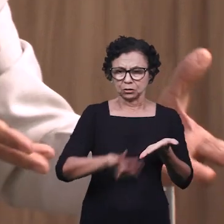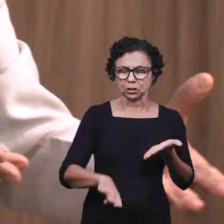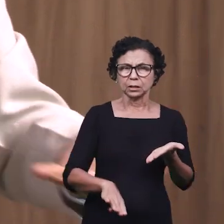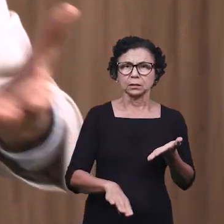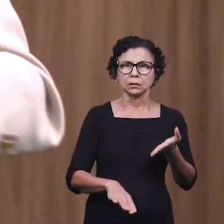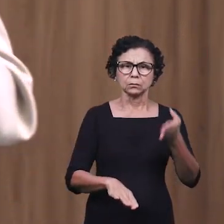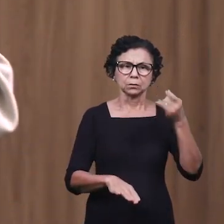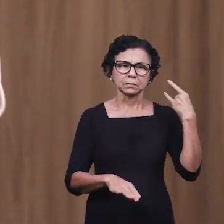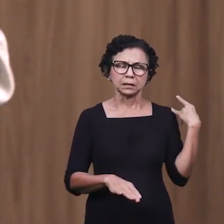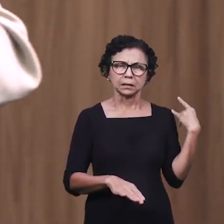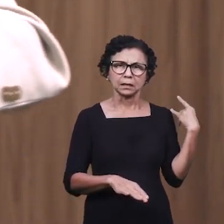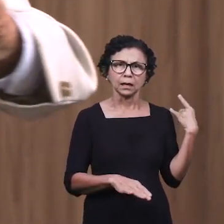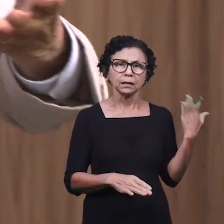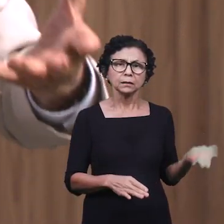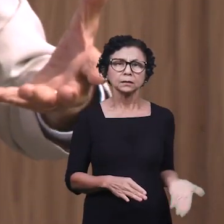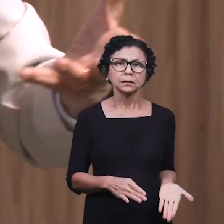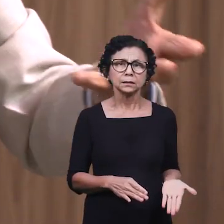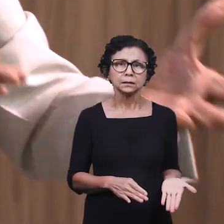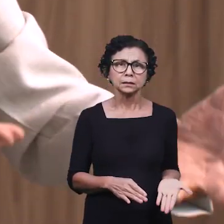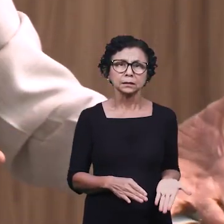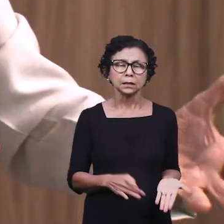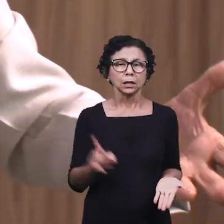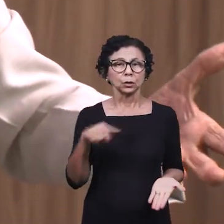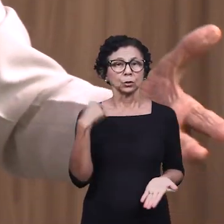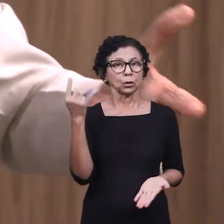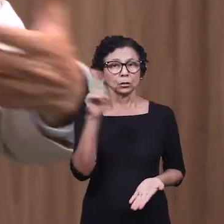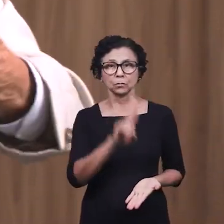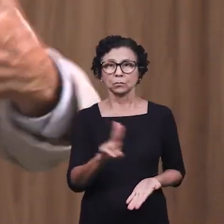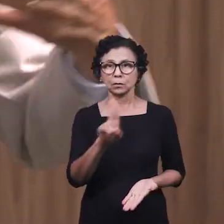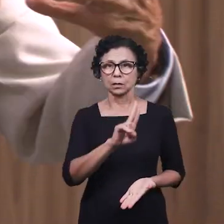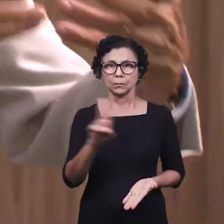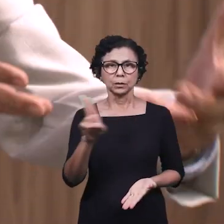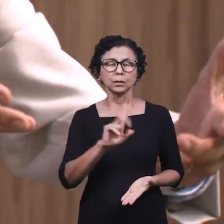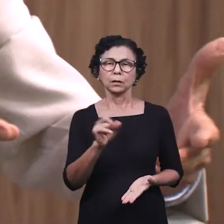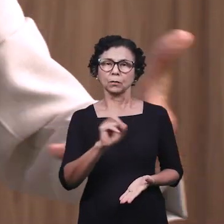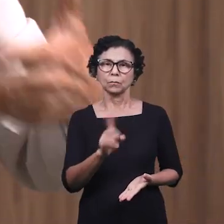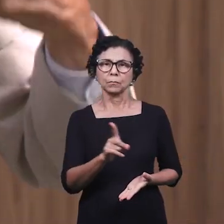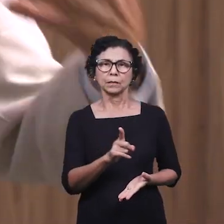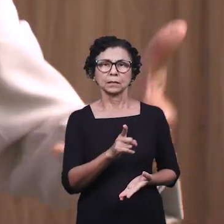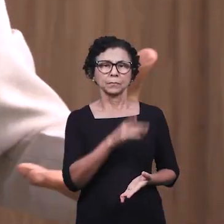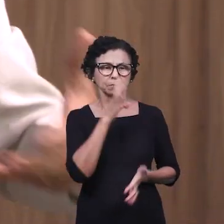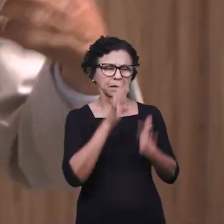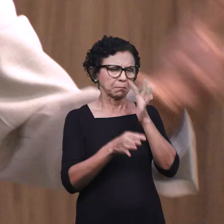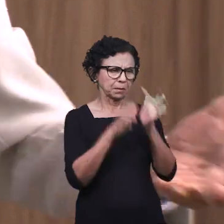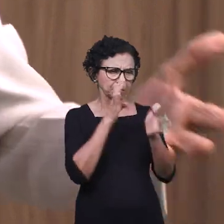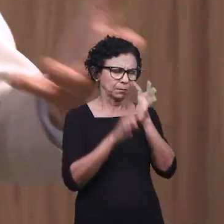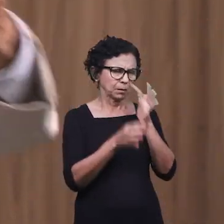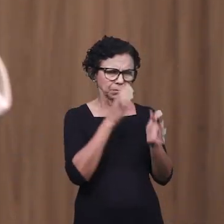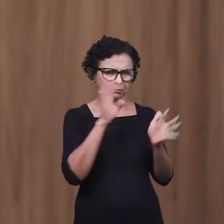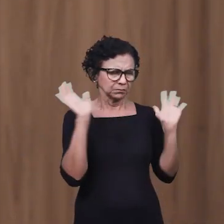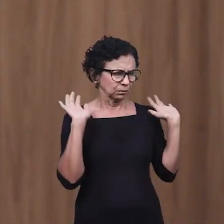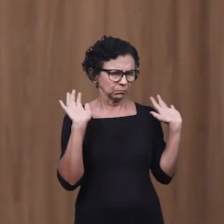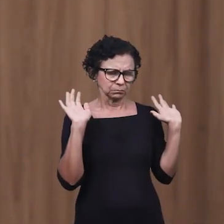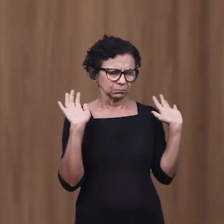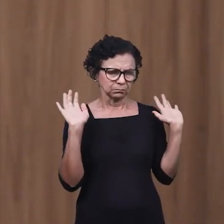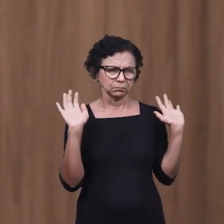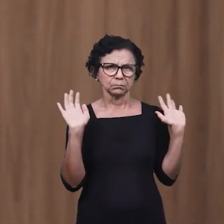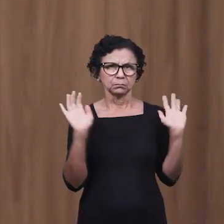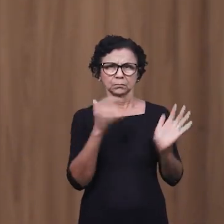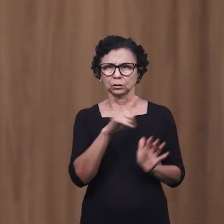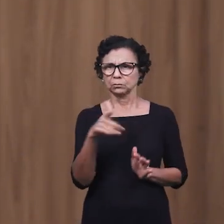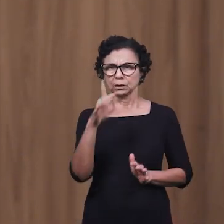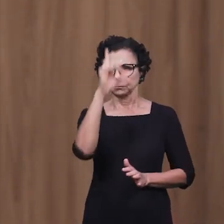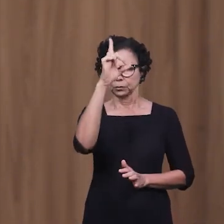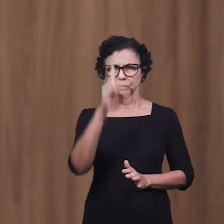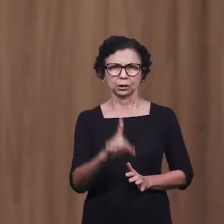elementos materiais, nós não usamos. Não podemos criticar, nem vamos tirar de nada. Não temos esse direito, nem de colocar também. Nós não